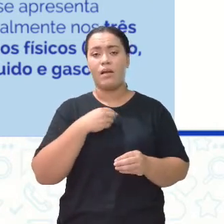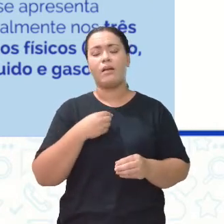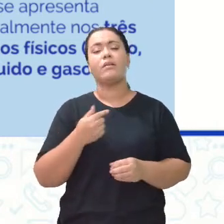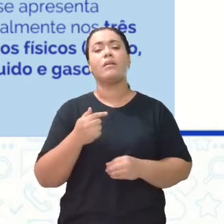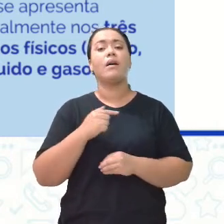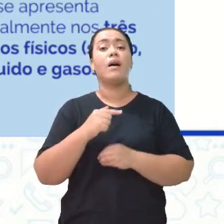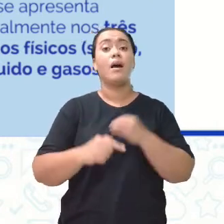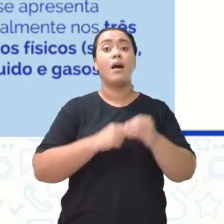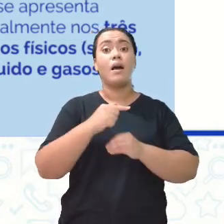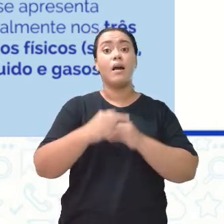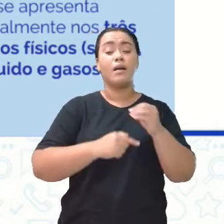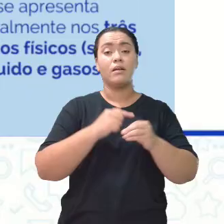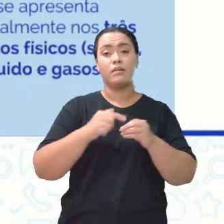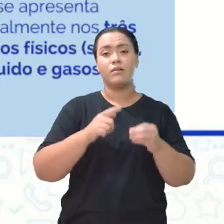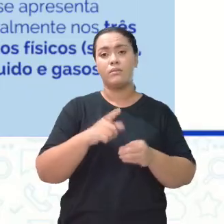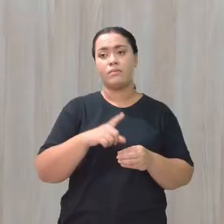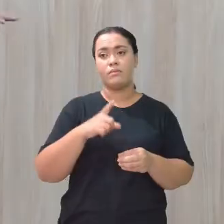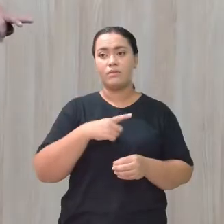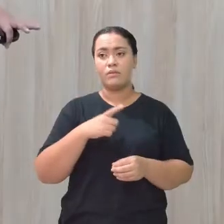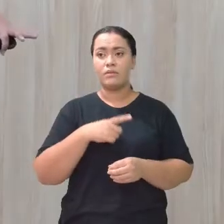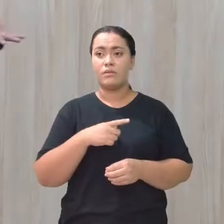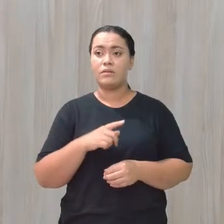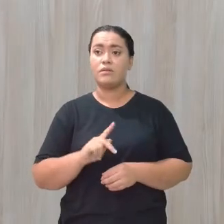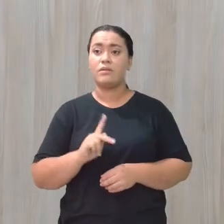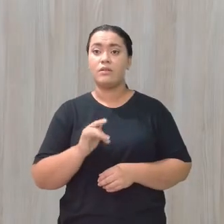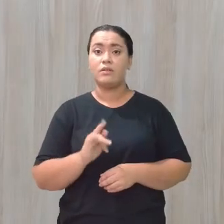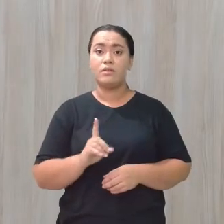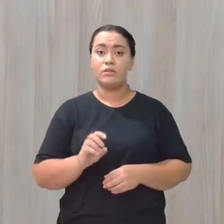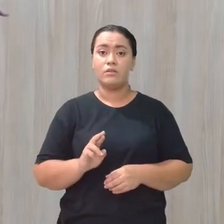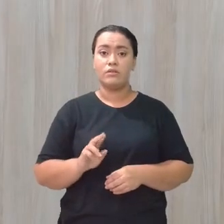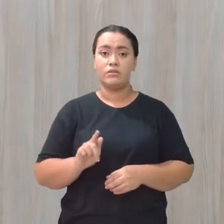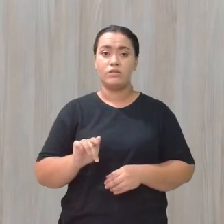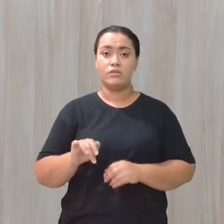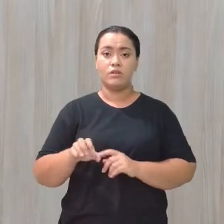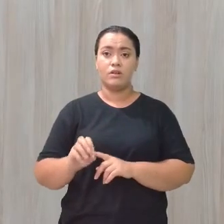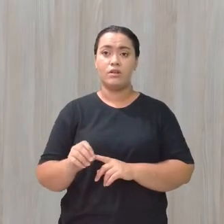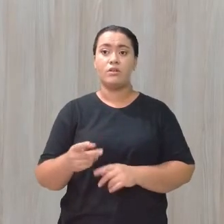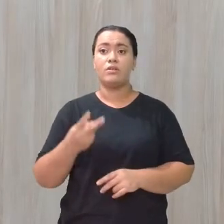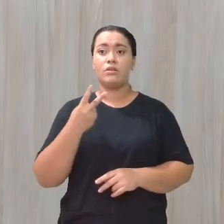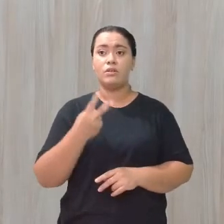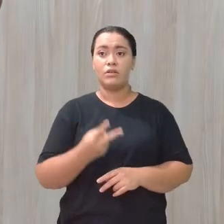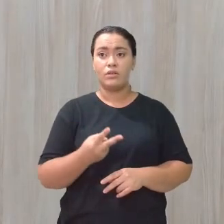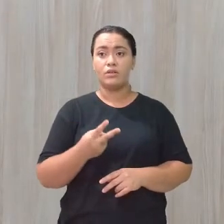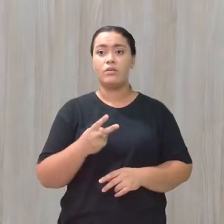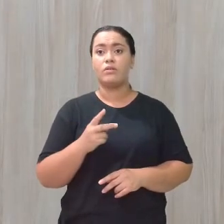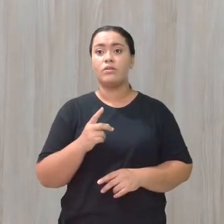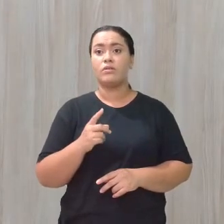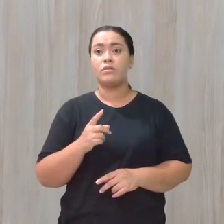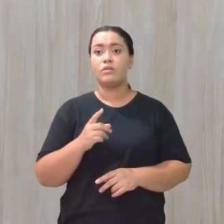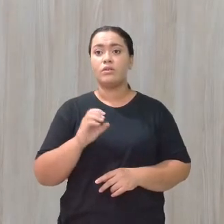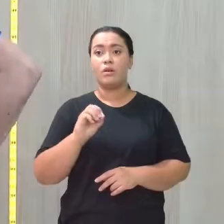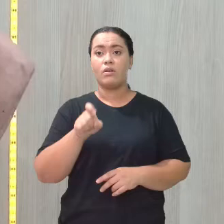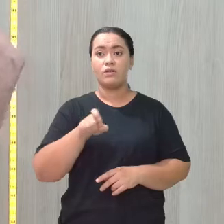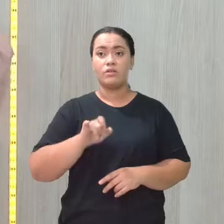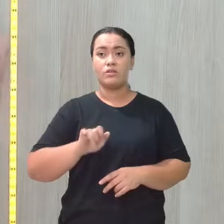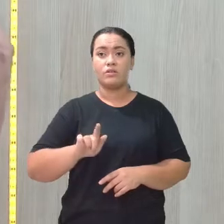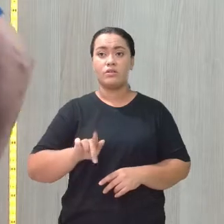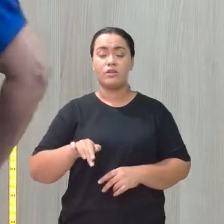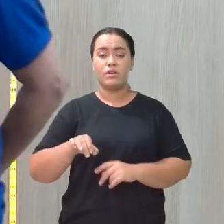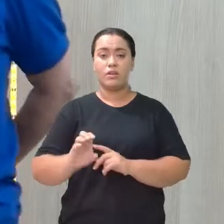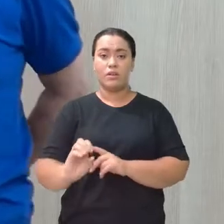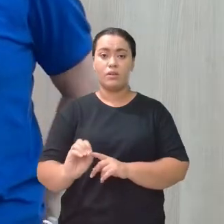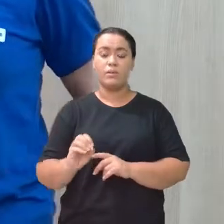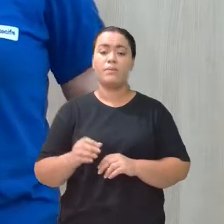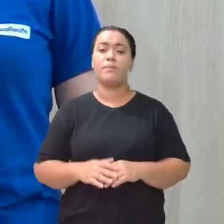átomo de oxigênio. Não é a minha praia. E agora a professora vai explicar o que é isso para a gente. Professora